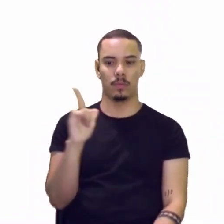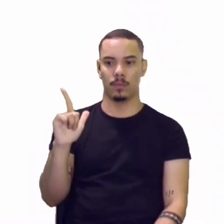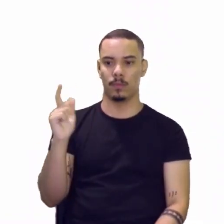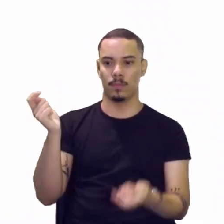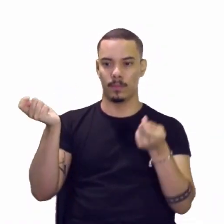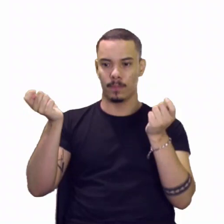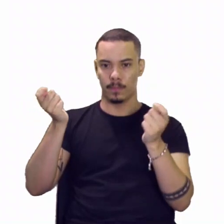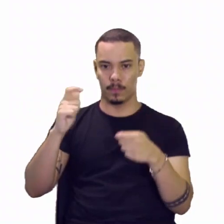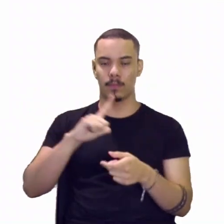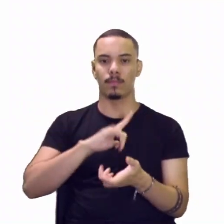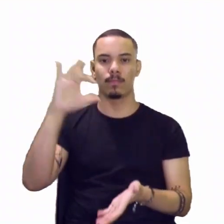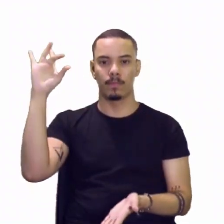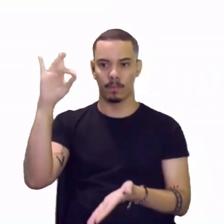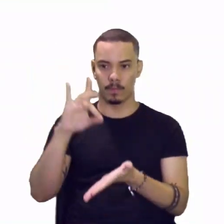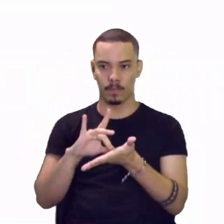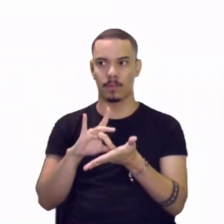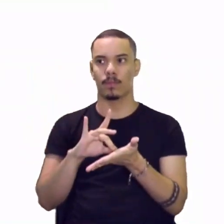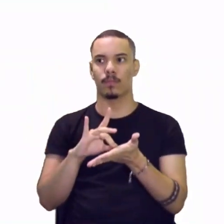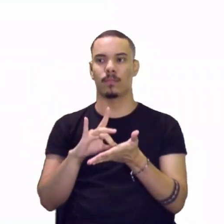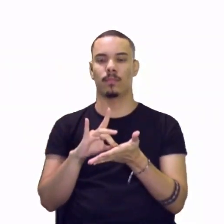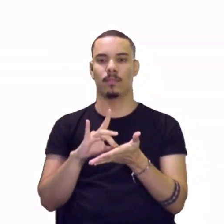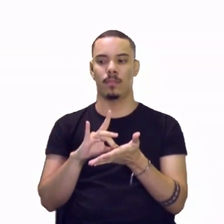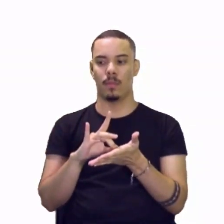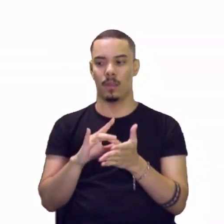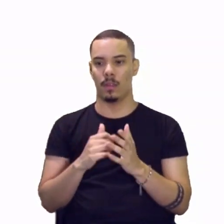ser efetivas,